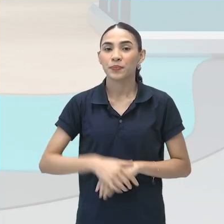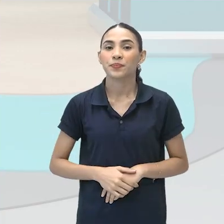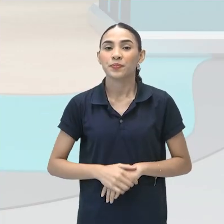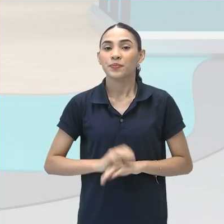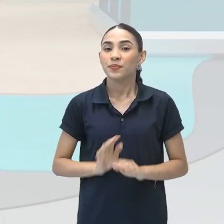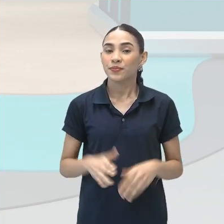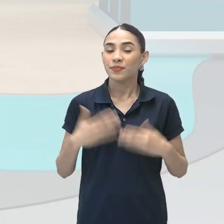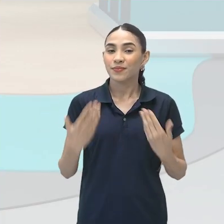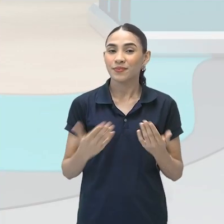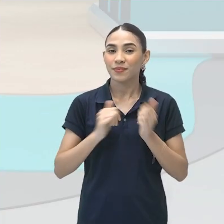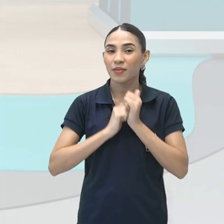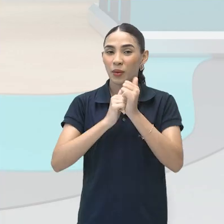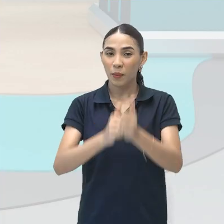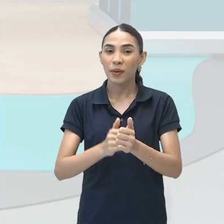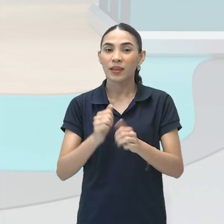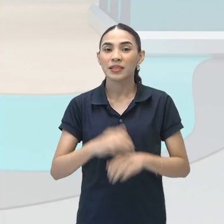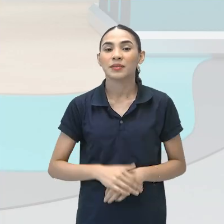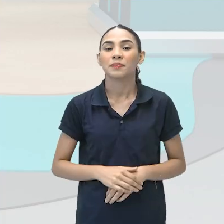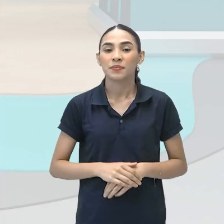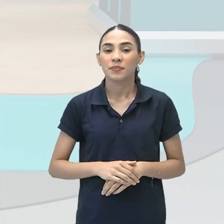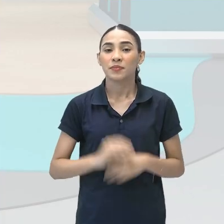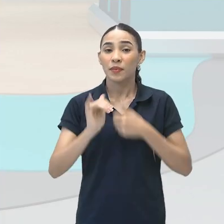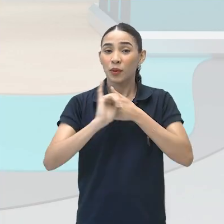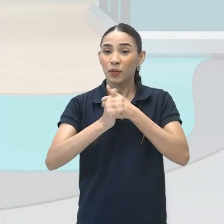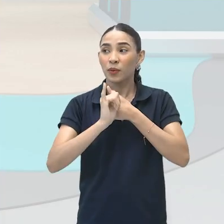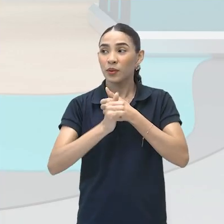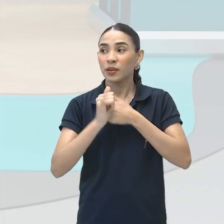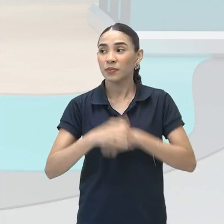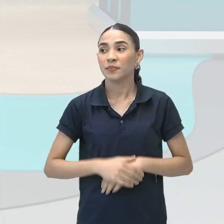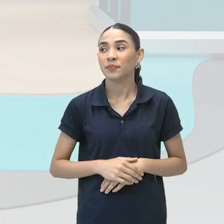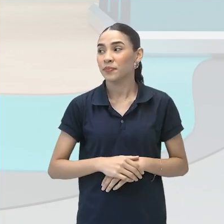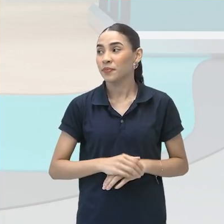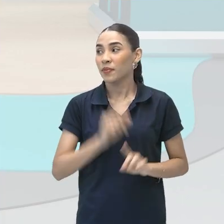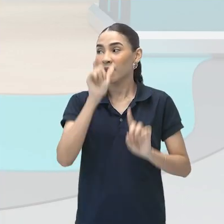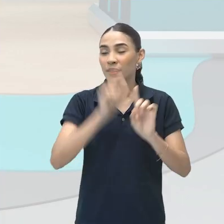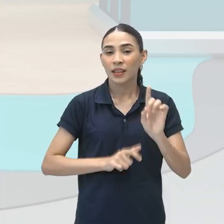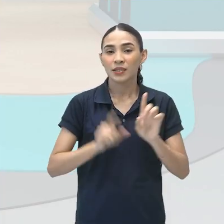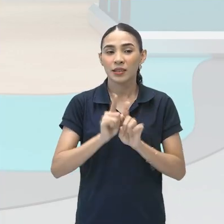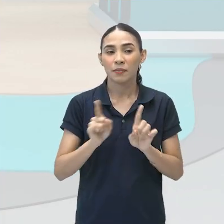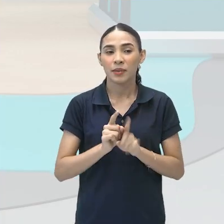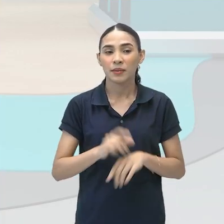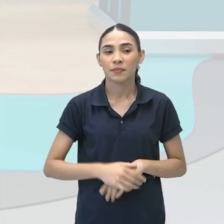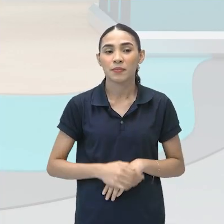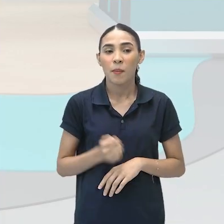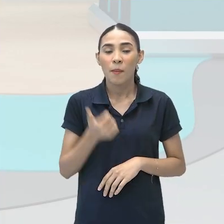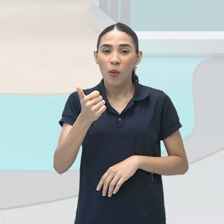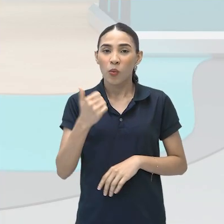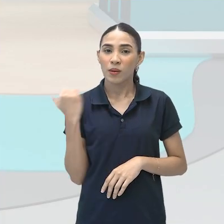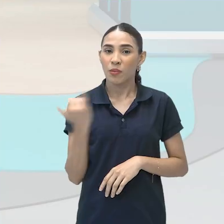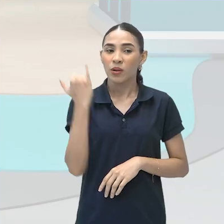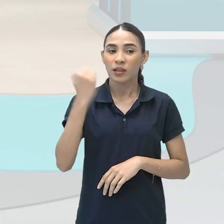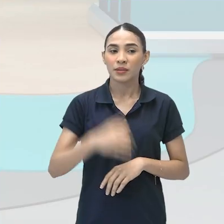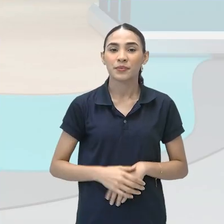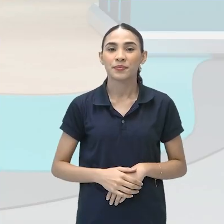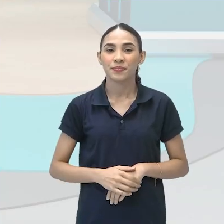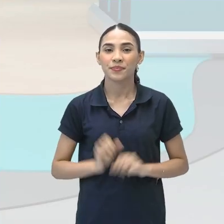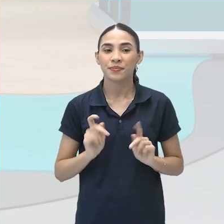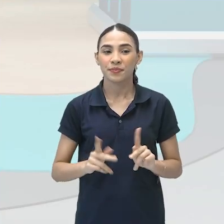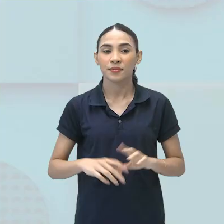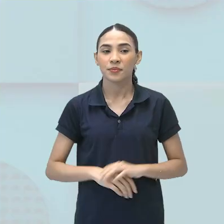Então, acompanhem uma dessas crônicas sobre gente supostamente pouco importante. Vamos lá,